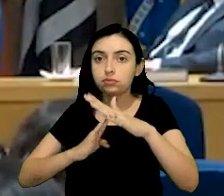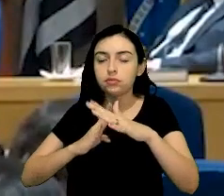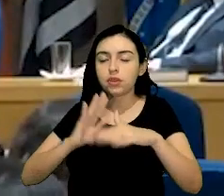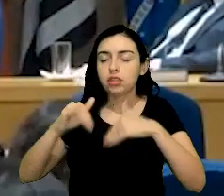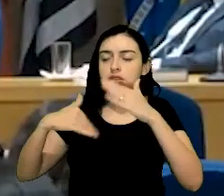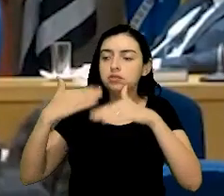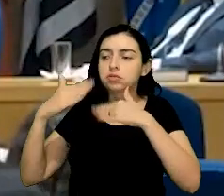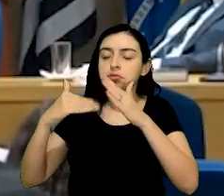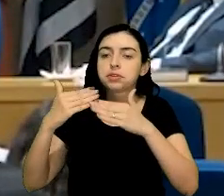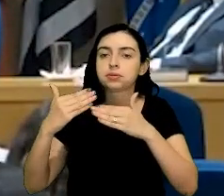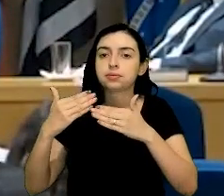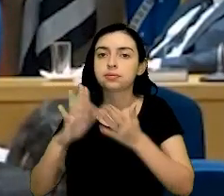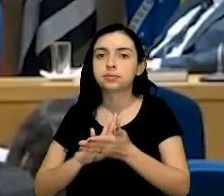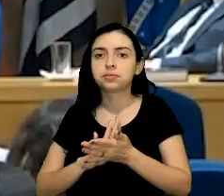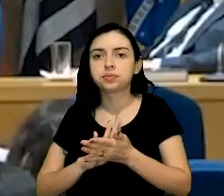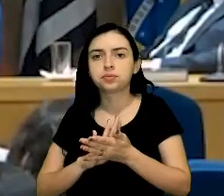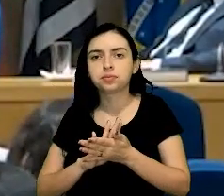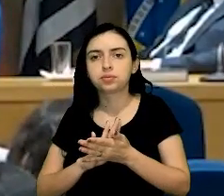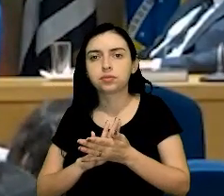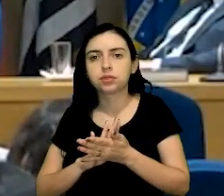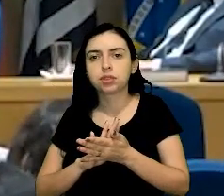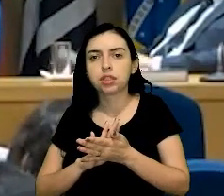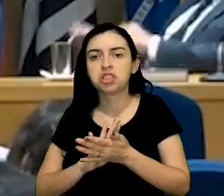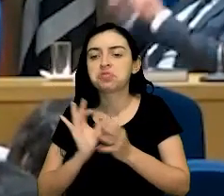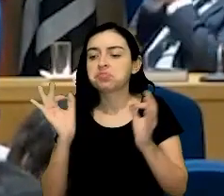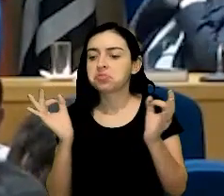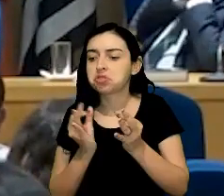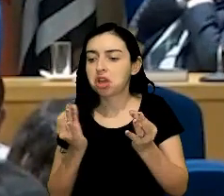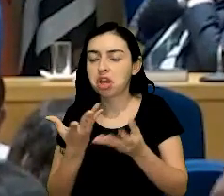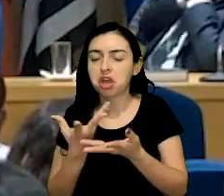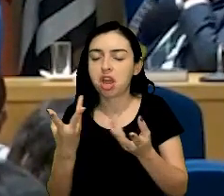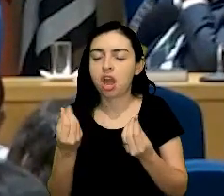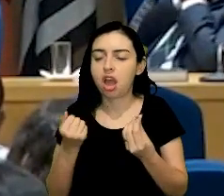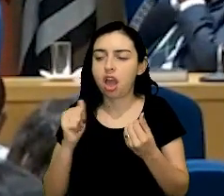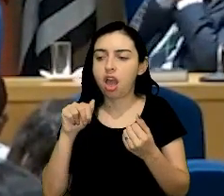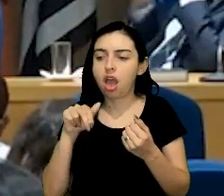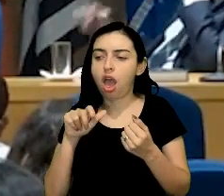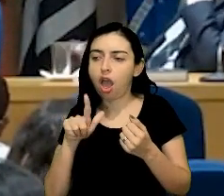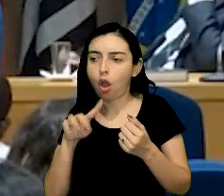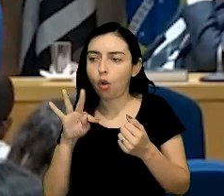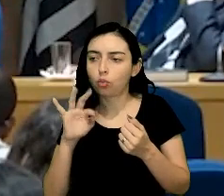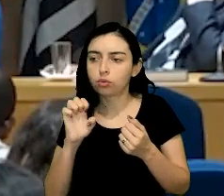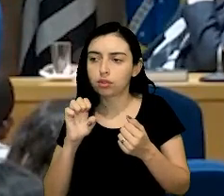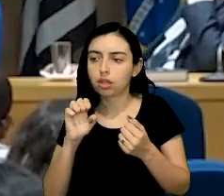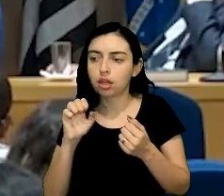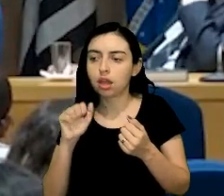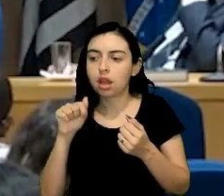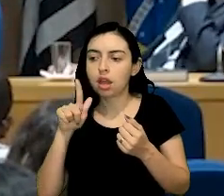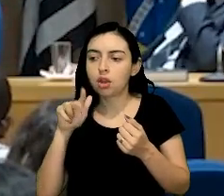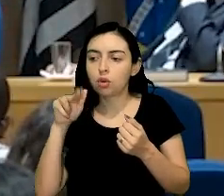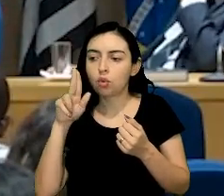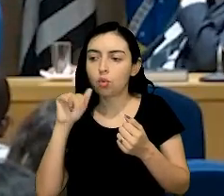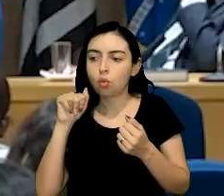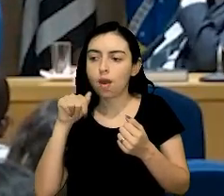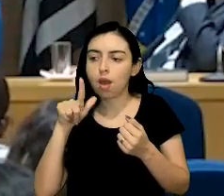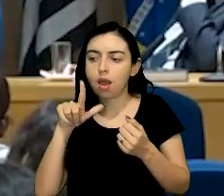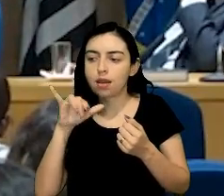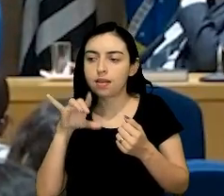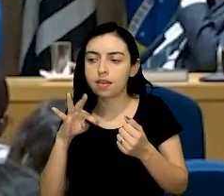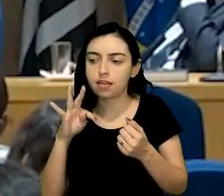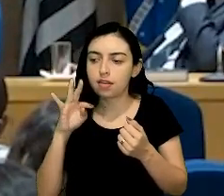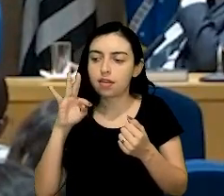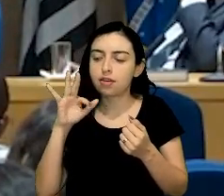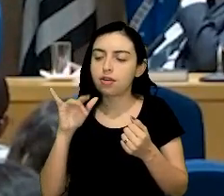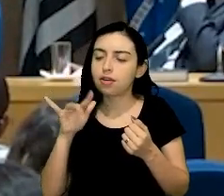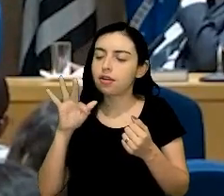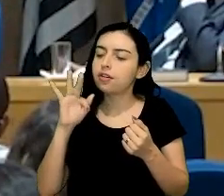essa migração de alta qualificação, com questões de países em desenvolvimento, como é o caso das migrações